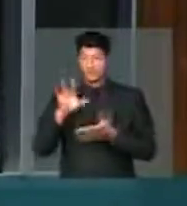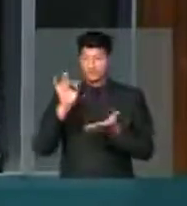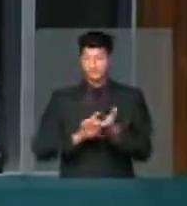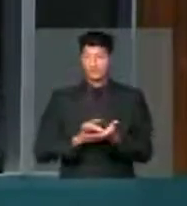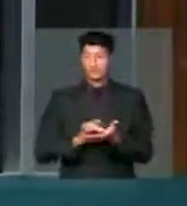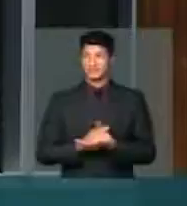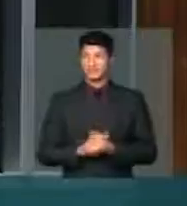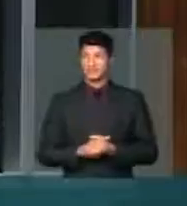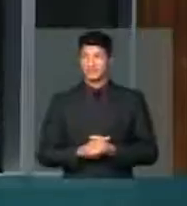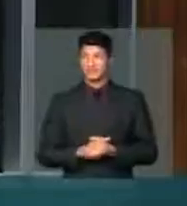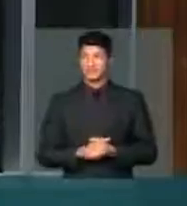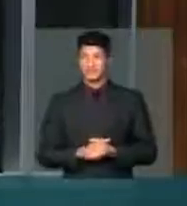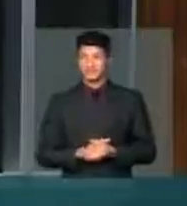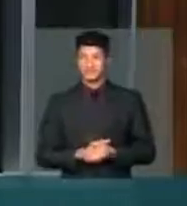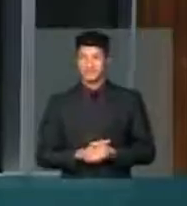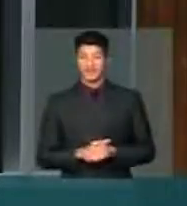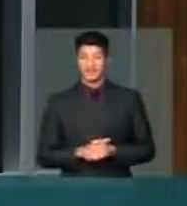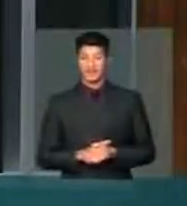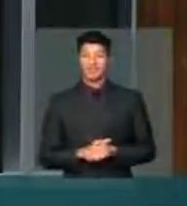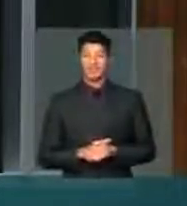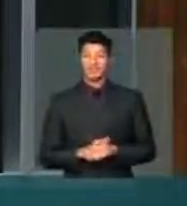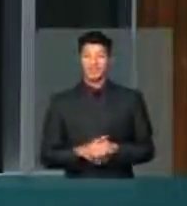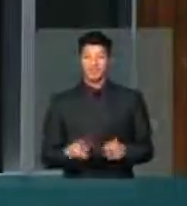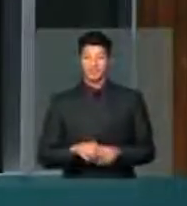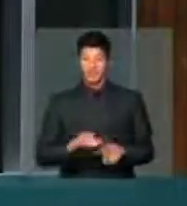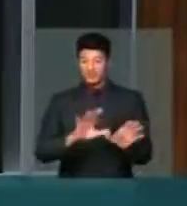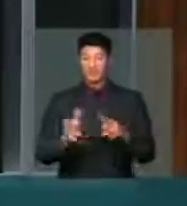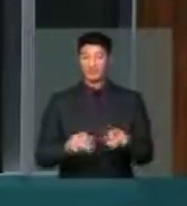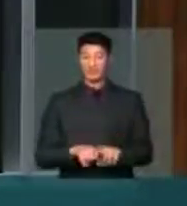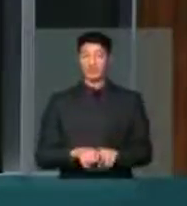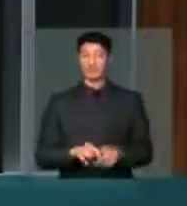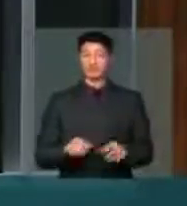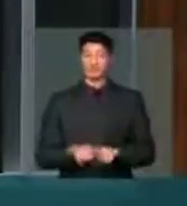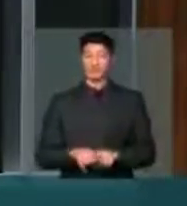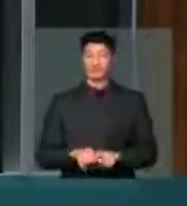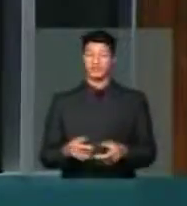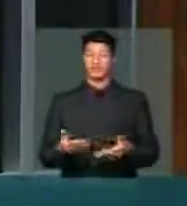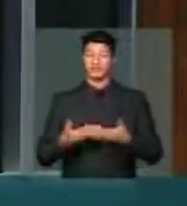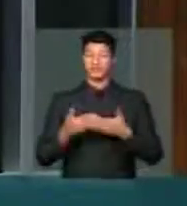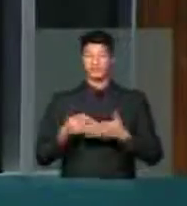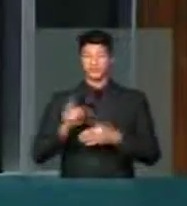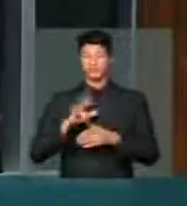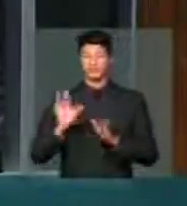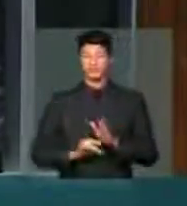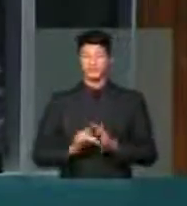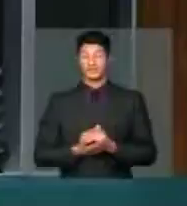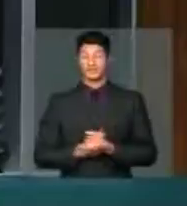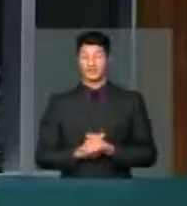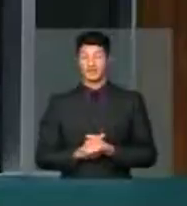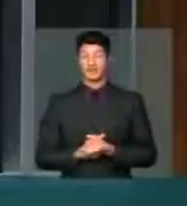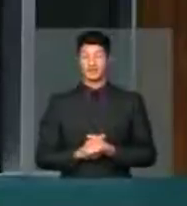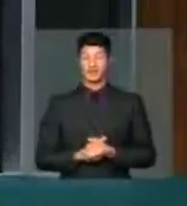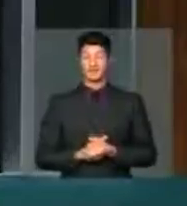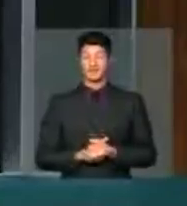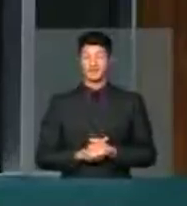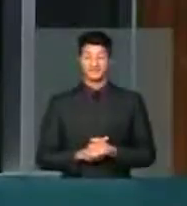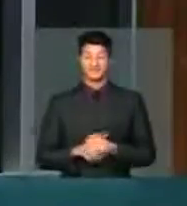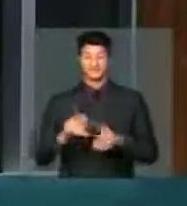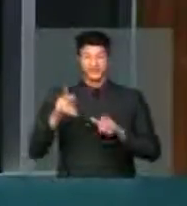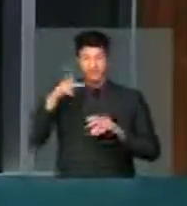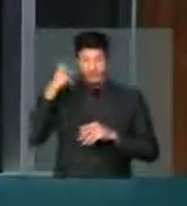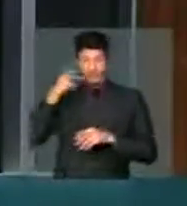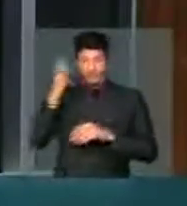legítimo e compreensível no cidadão acometido por uma violência. Não é razoável que nós, como